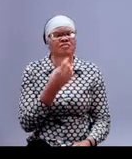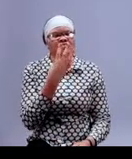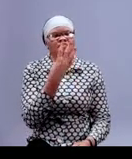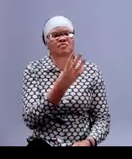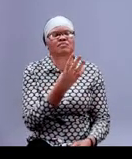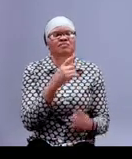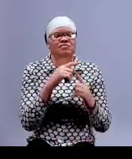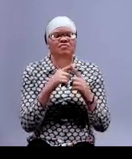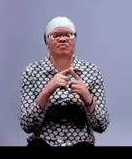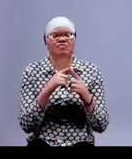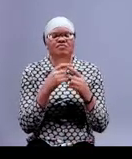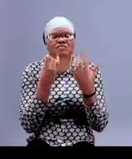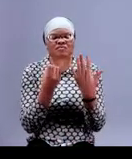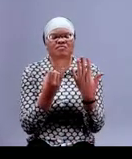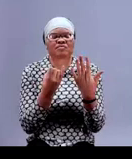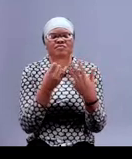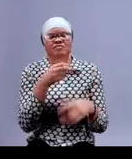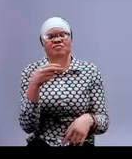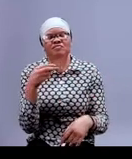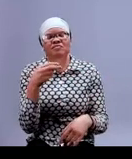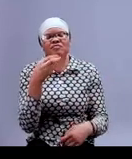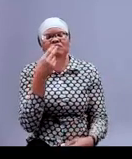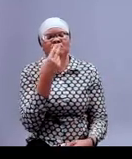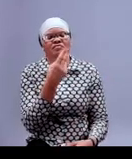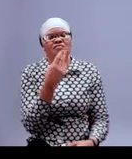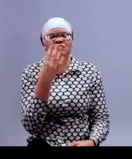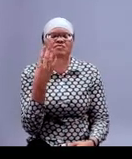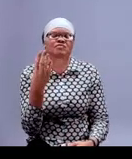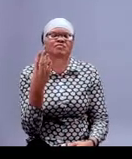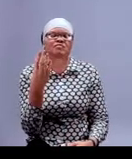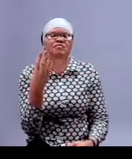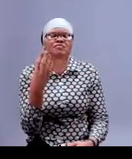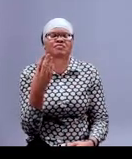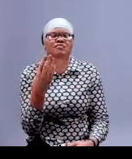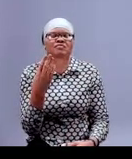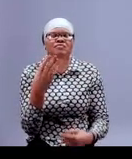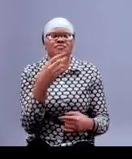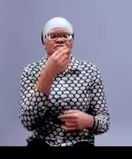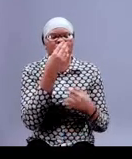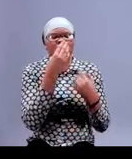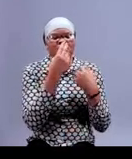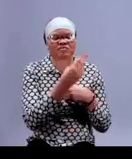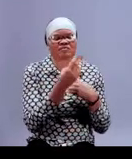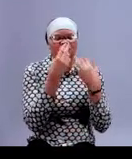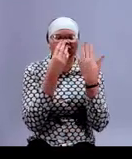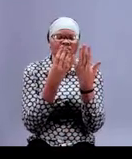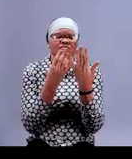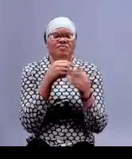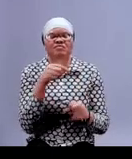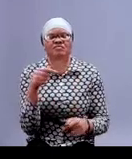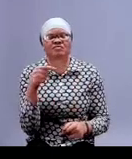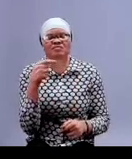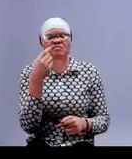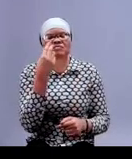4 4 x 6 = 24 29 - 24